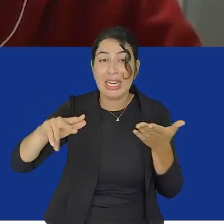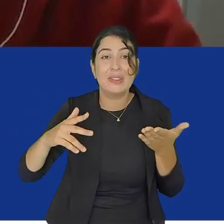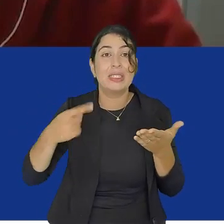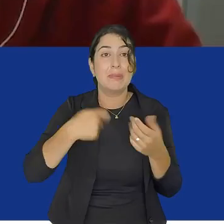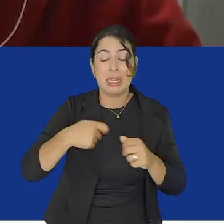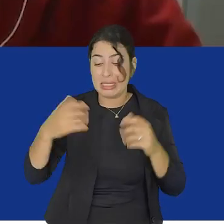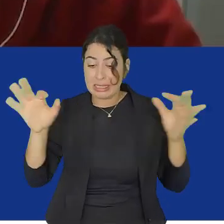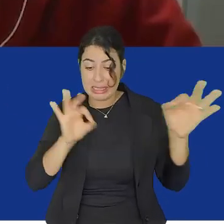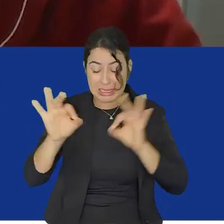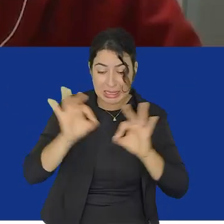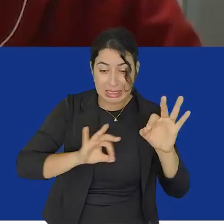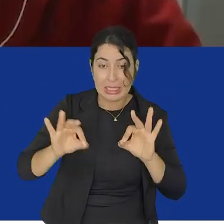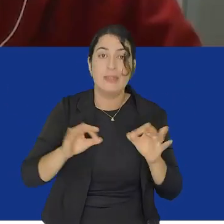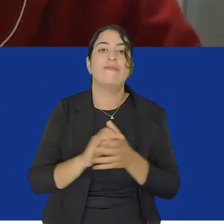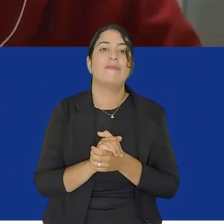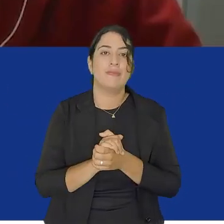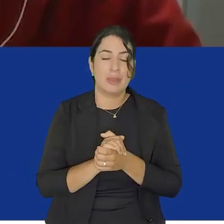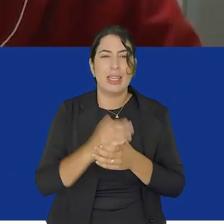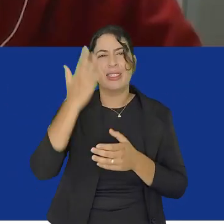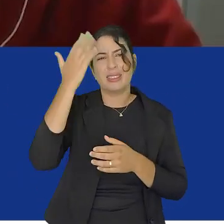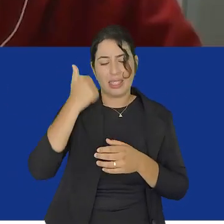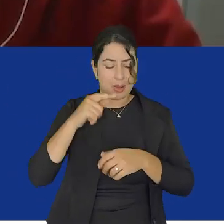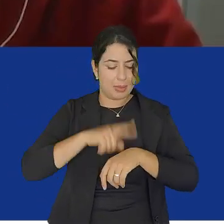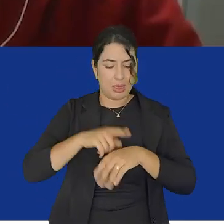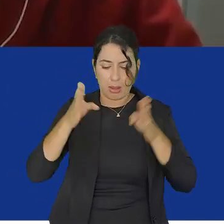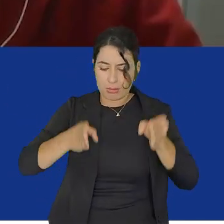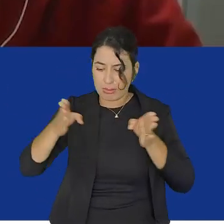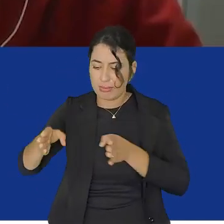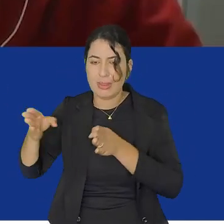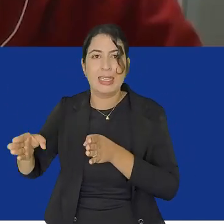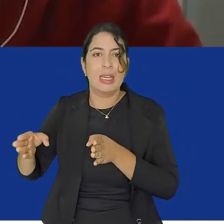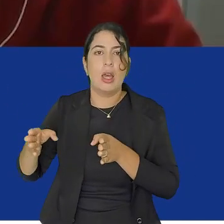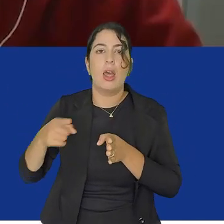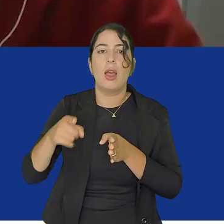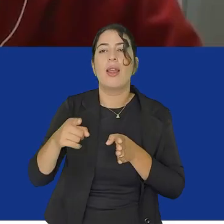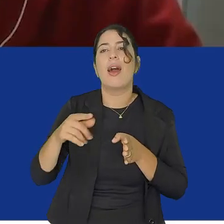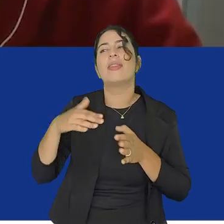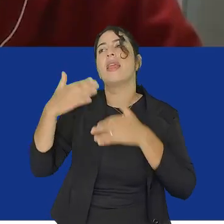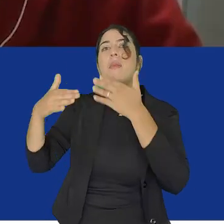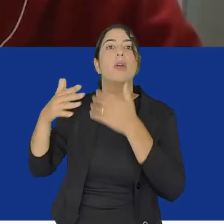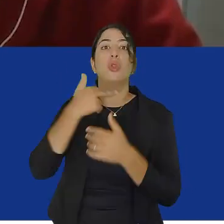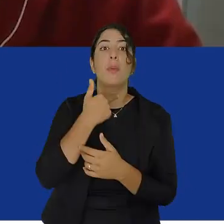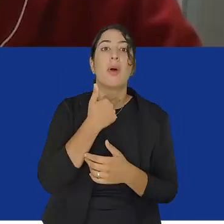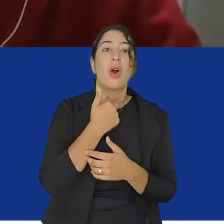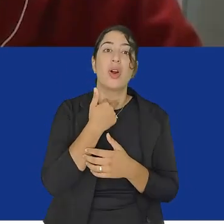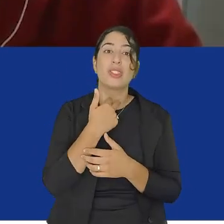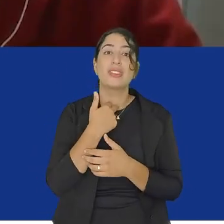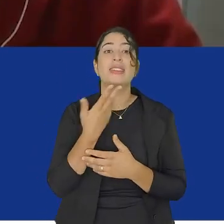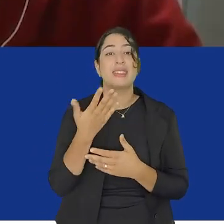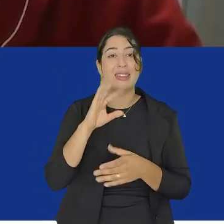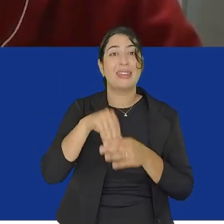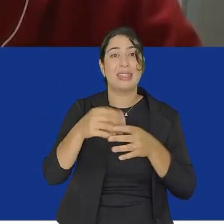justiça, né, com prazos que não são flexíveis, que não podem ser negociados. Então, há de